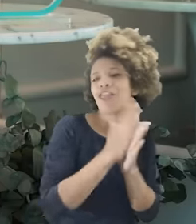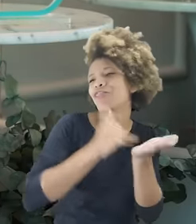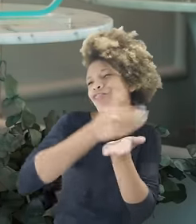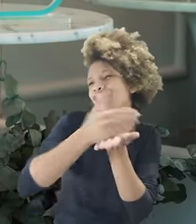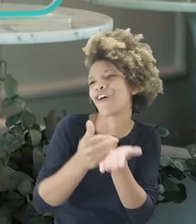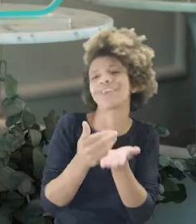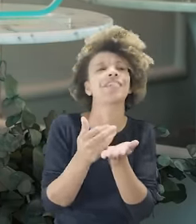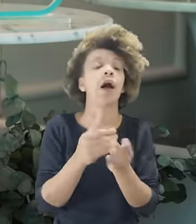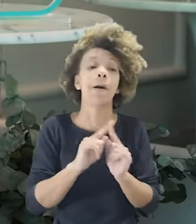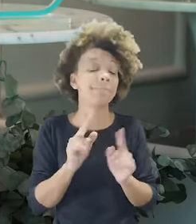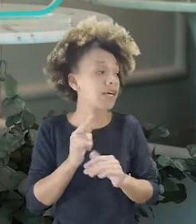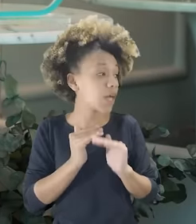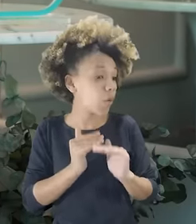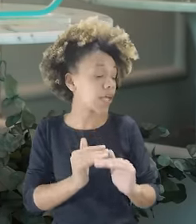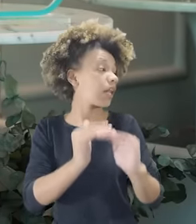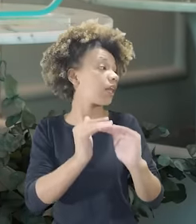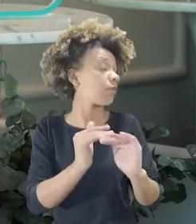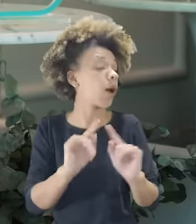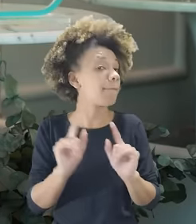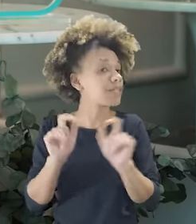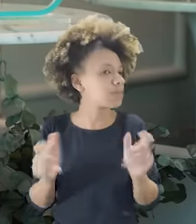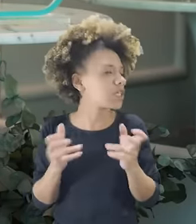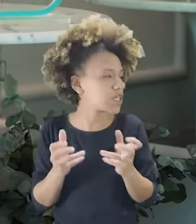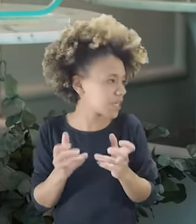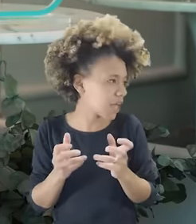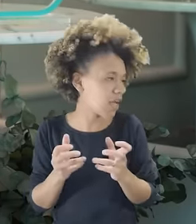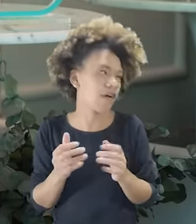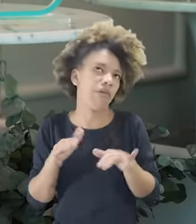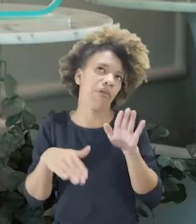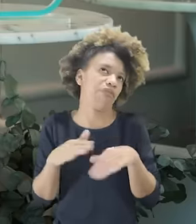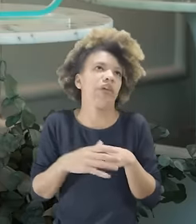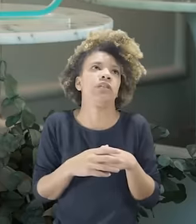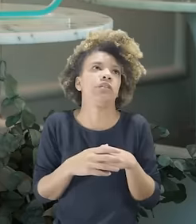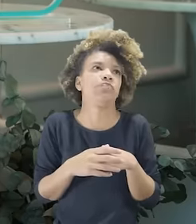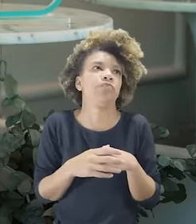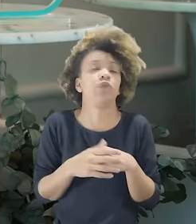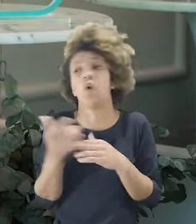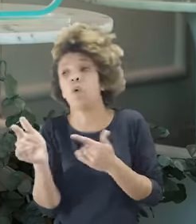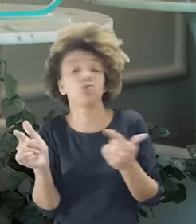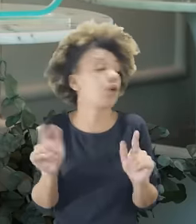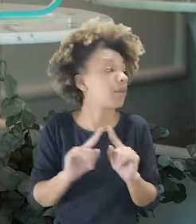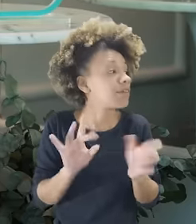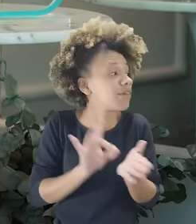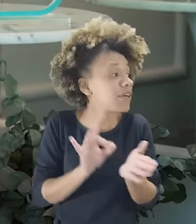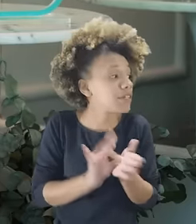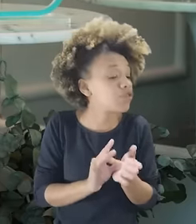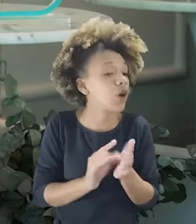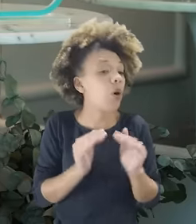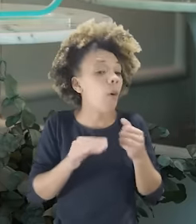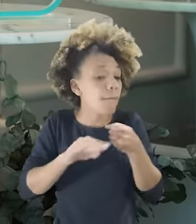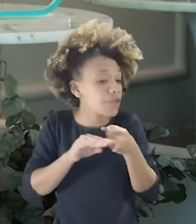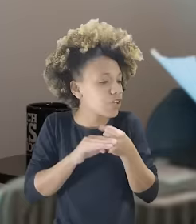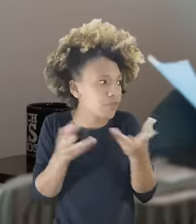ele tem uma coisa que é o equilíbrio e as pessoas estão querendo muito ser Talvez um um ou outro e na verdade o que o